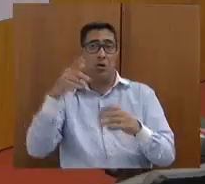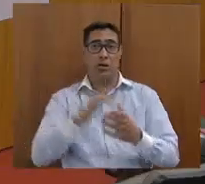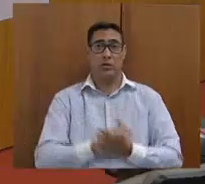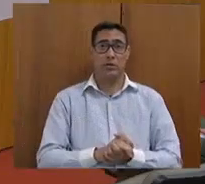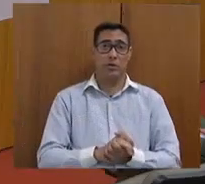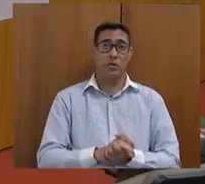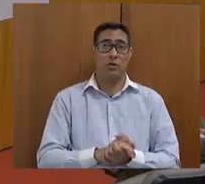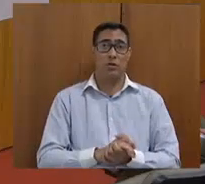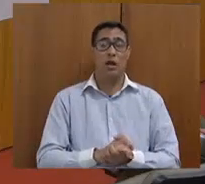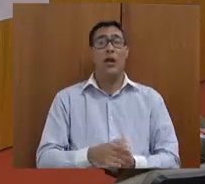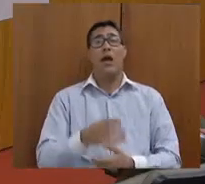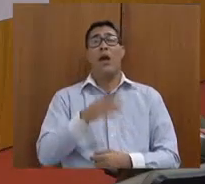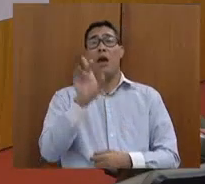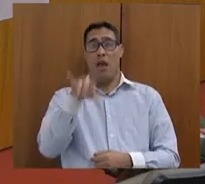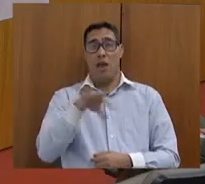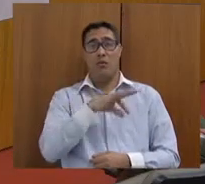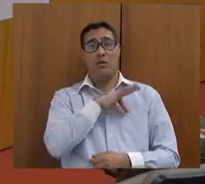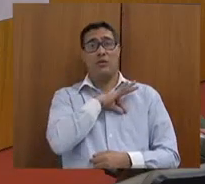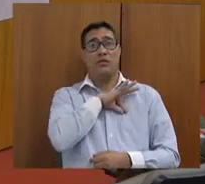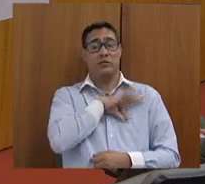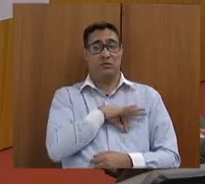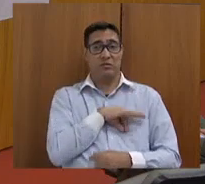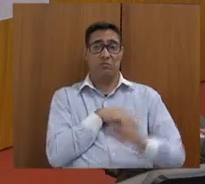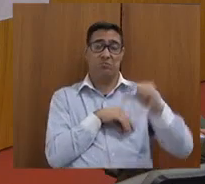é um salário muito baixo